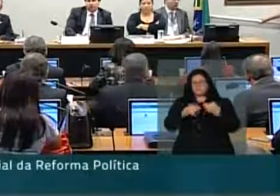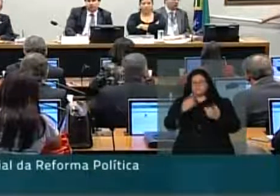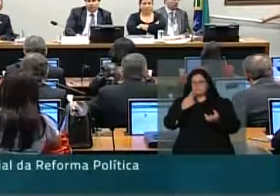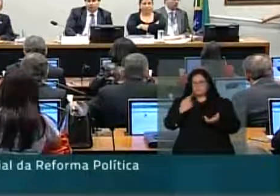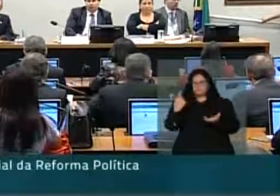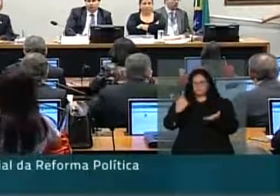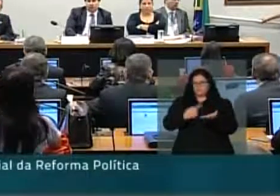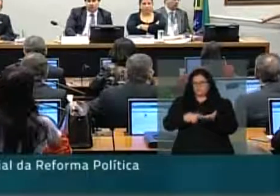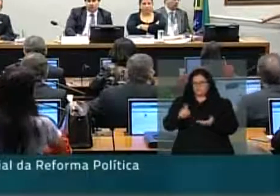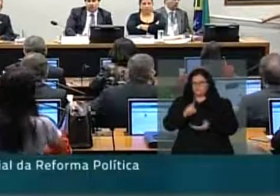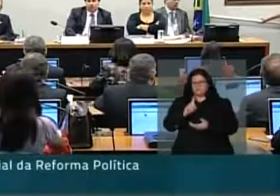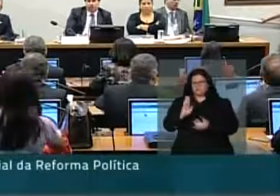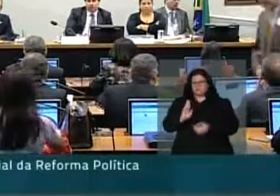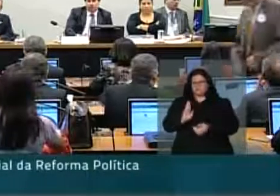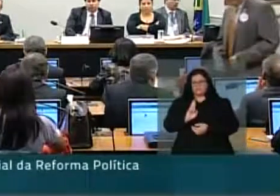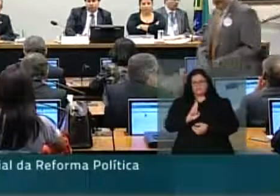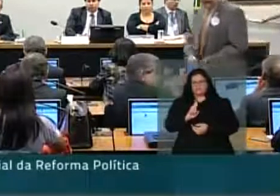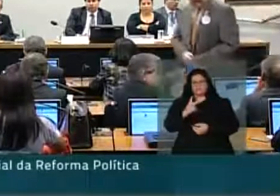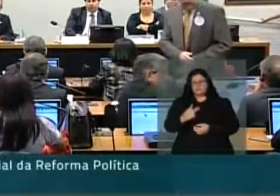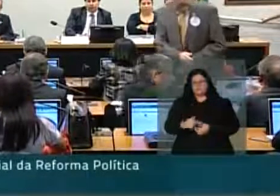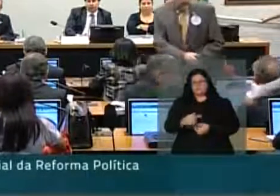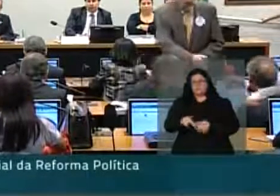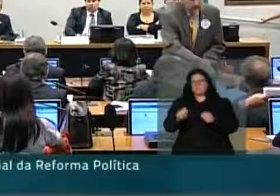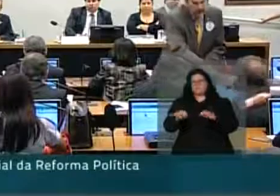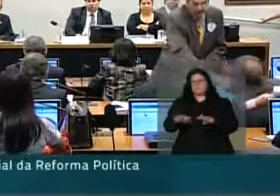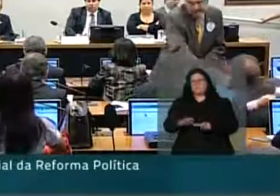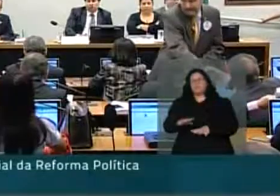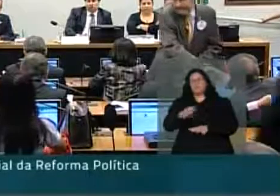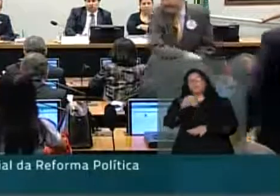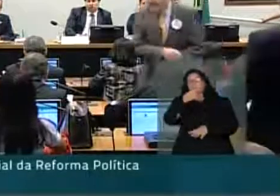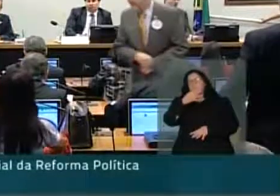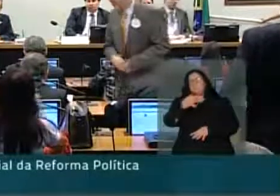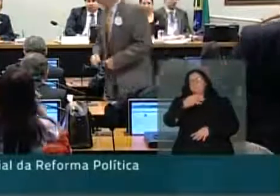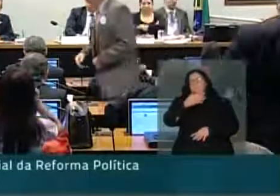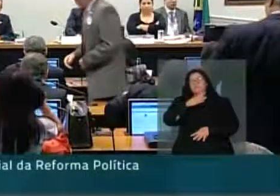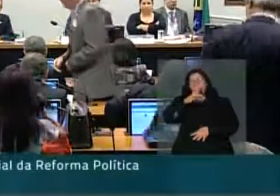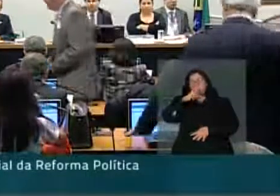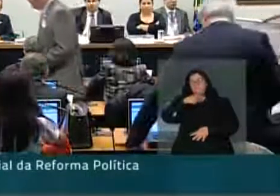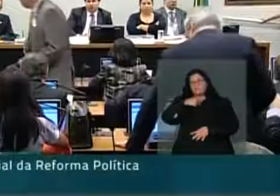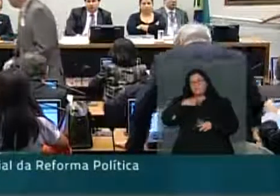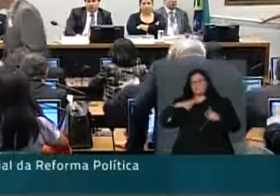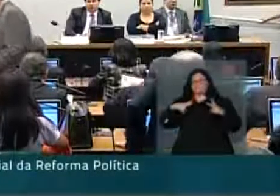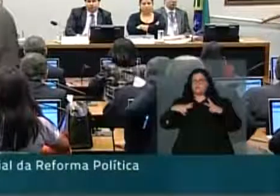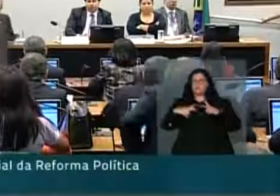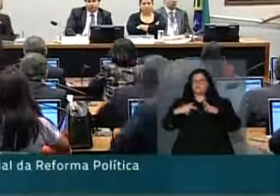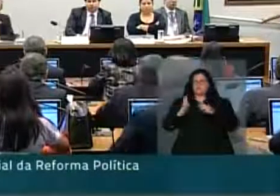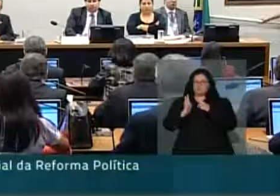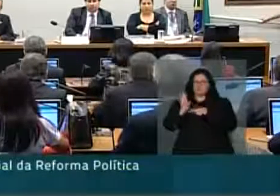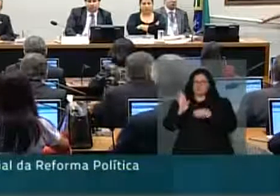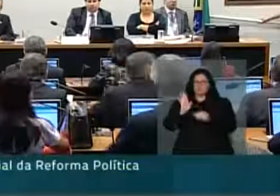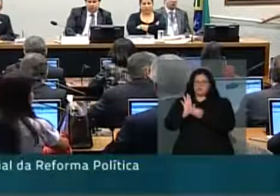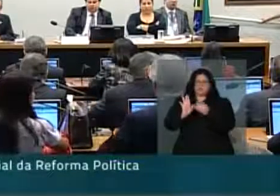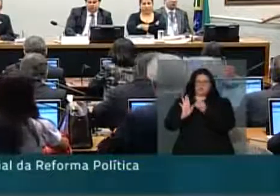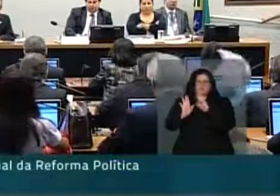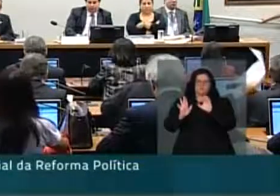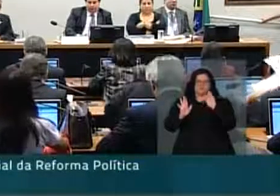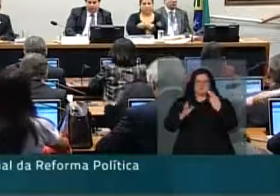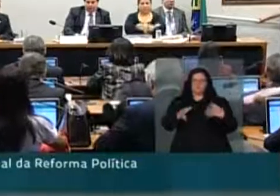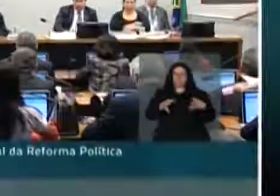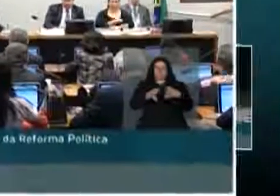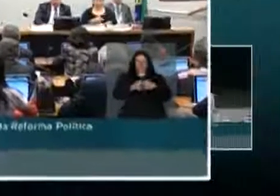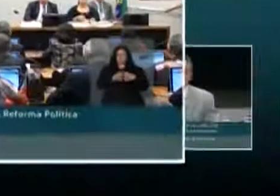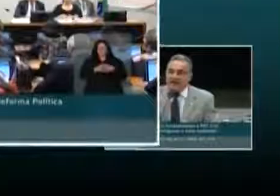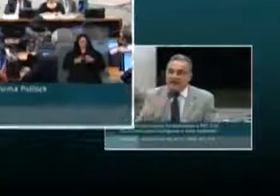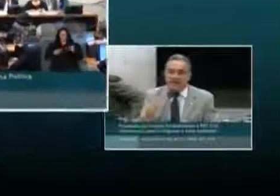neste plenário da comissão especial nem a sua opinião pessoal no relatório, nem a do seu partido, se não